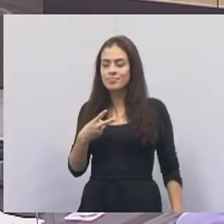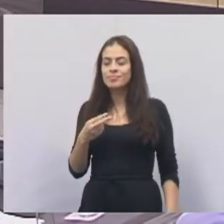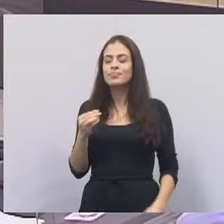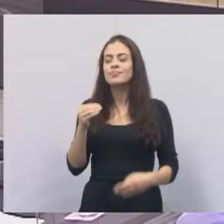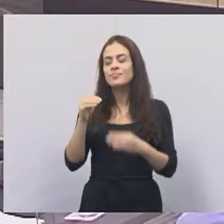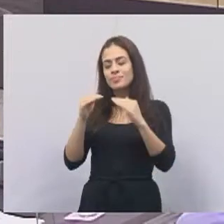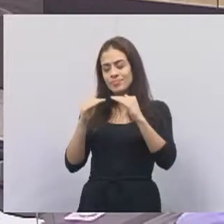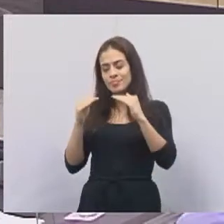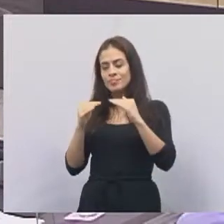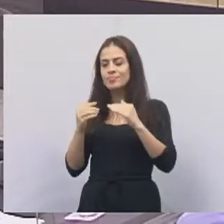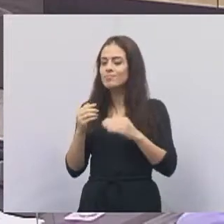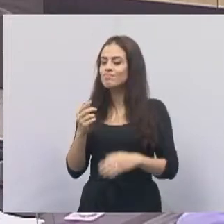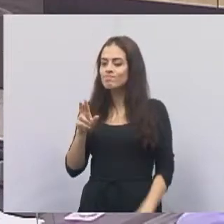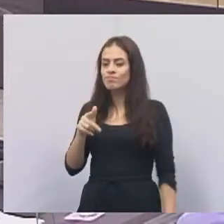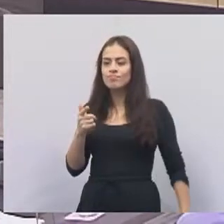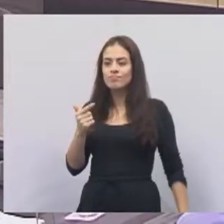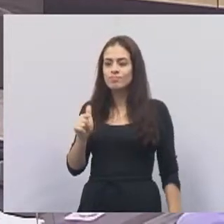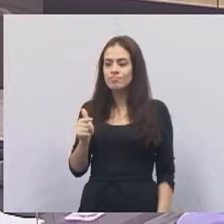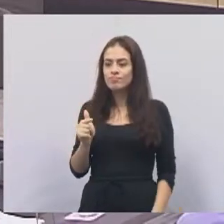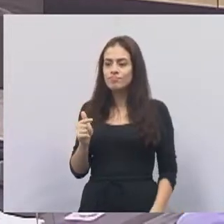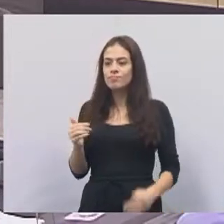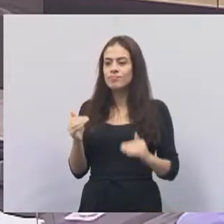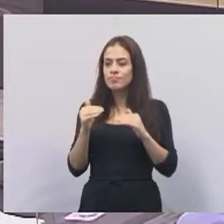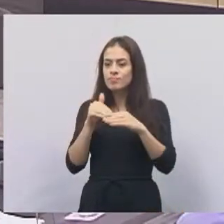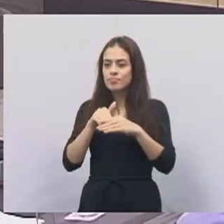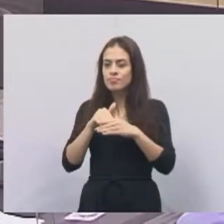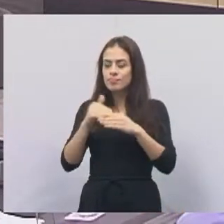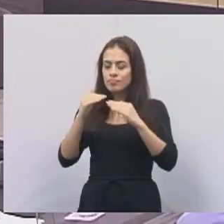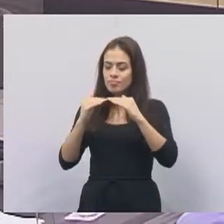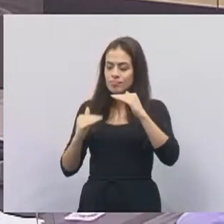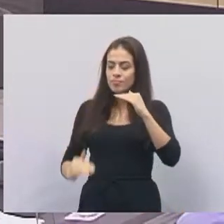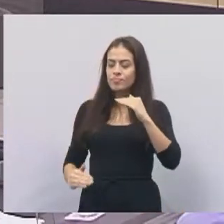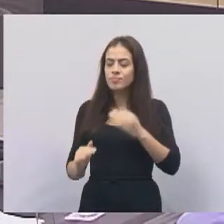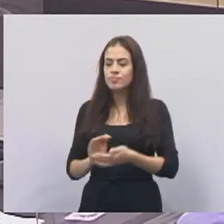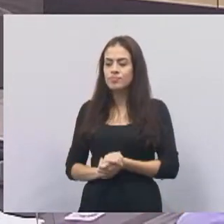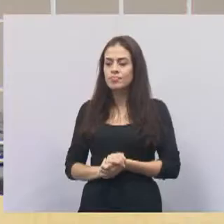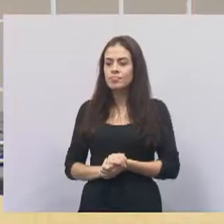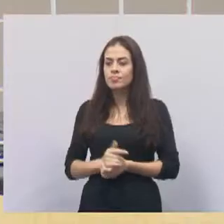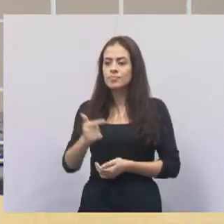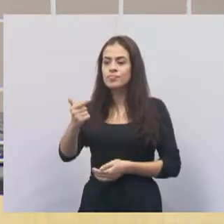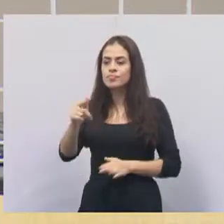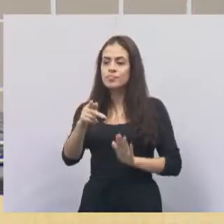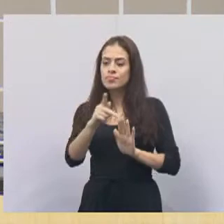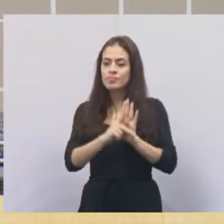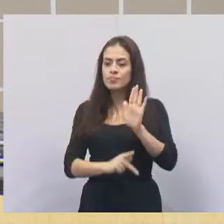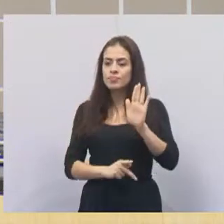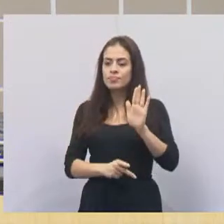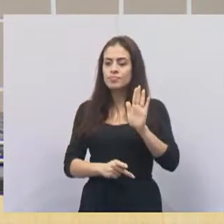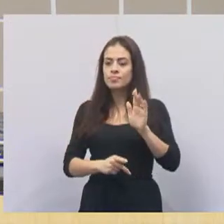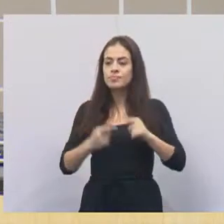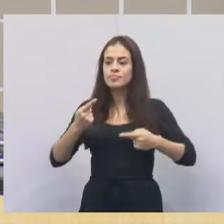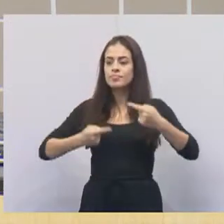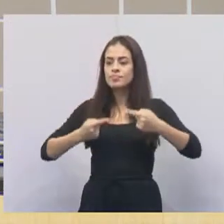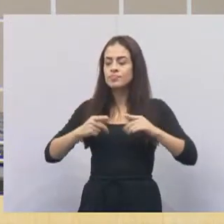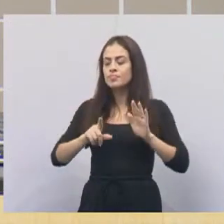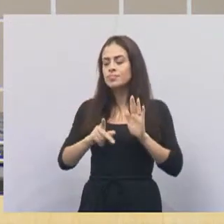voto contra próximo projeto discussão única do PLL número 038/2012